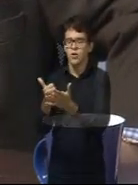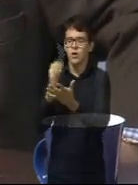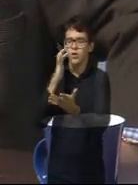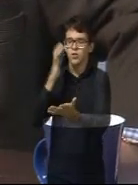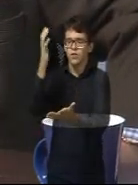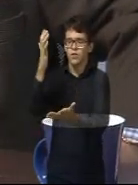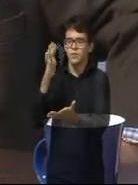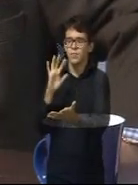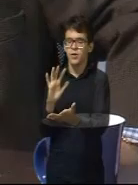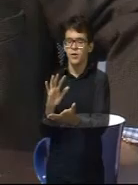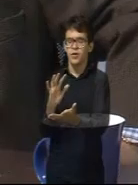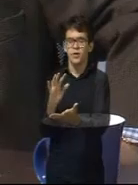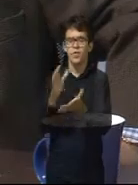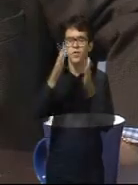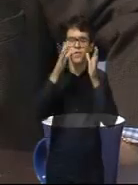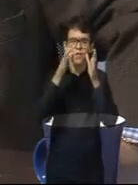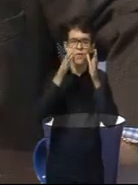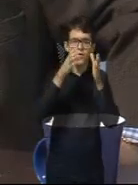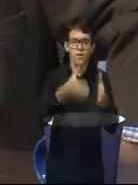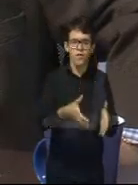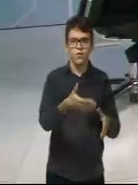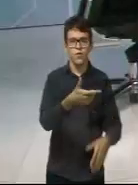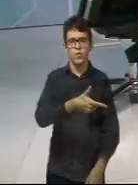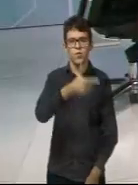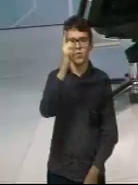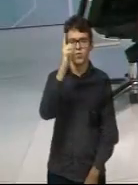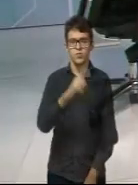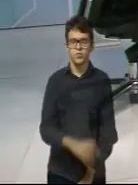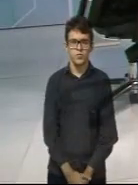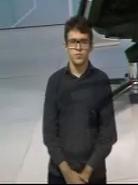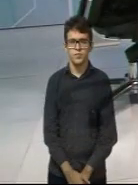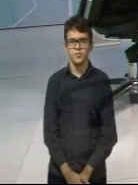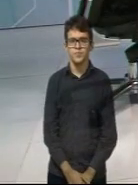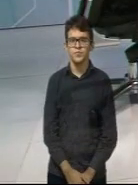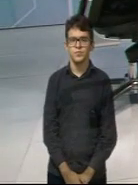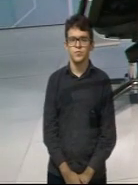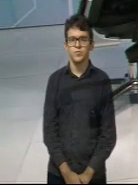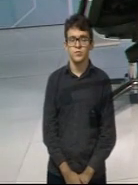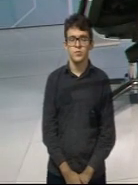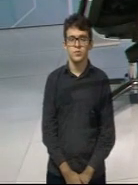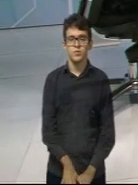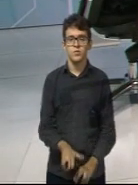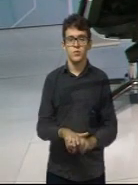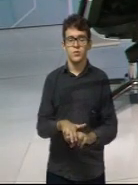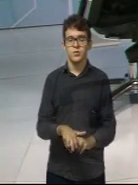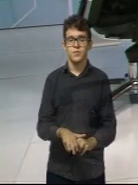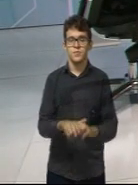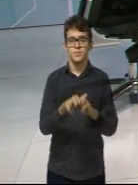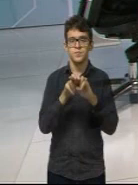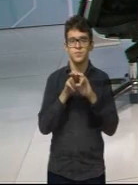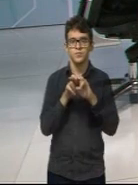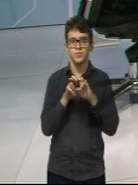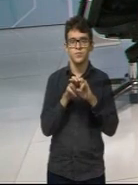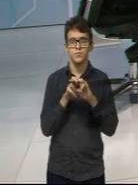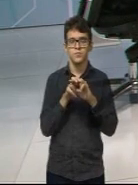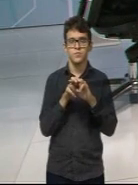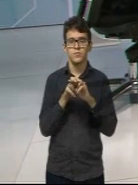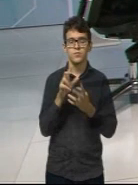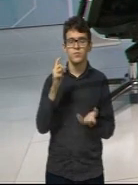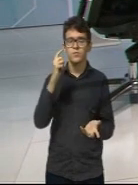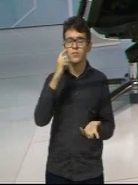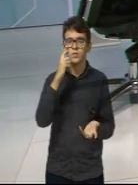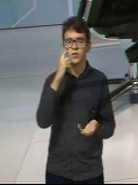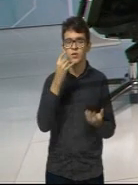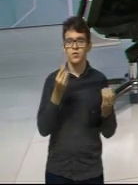opções, que a gente às vezes se apega até essas pequenas alternativas que estão surgindo